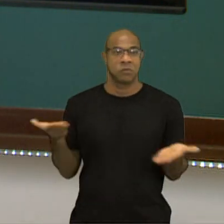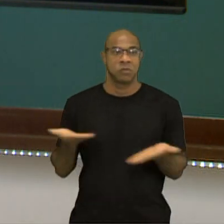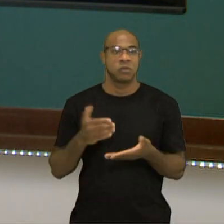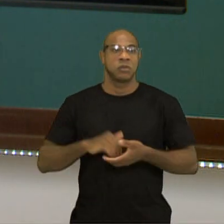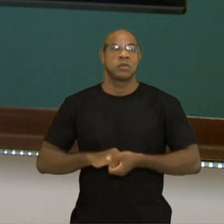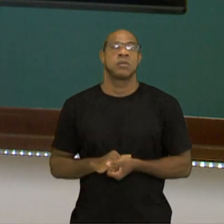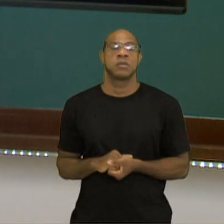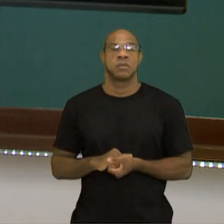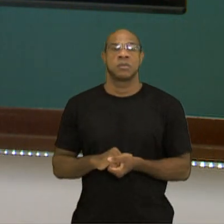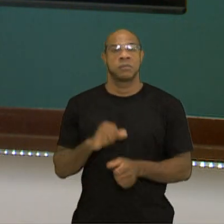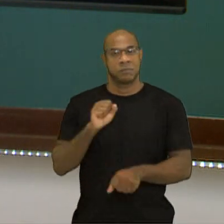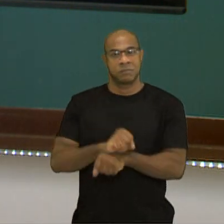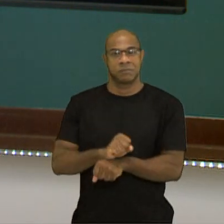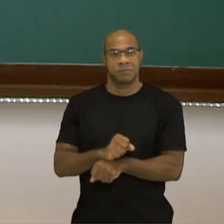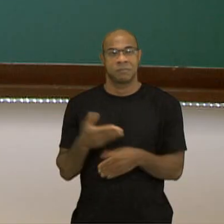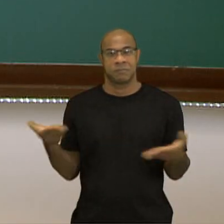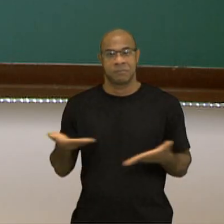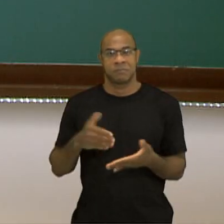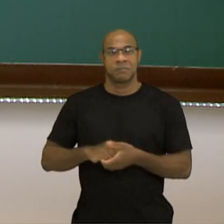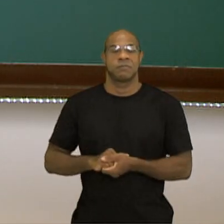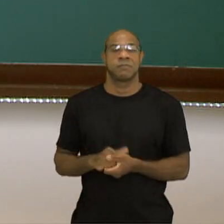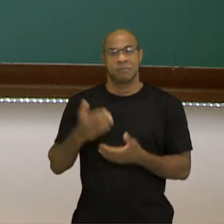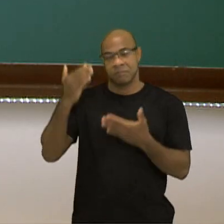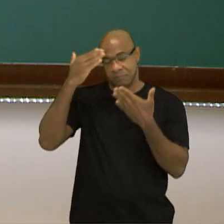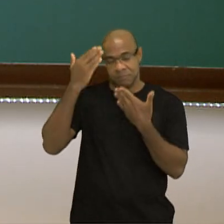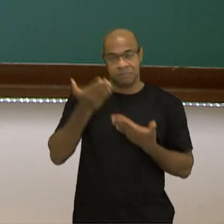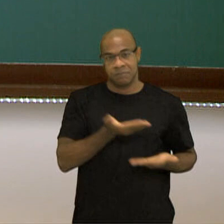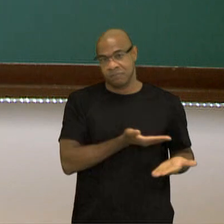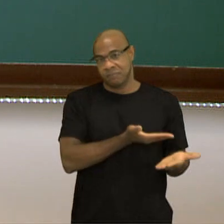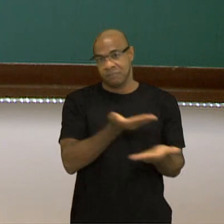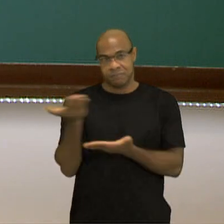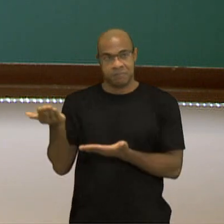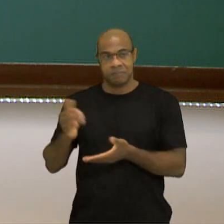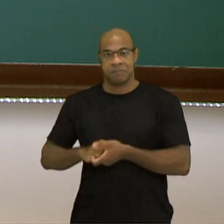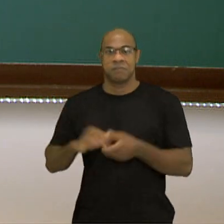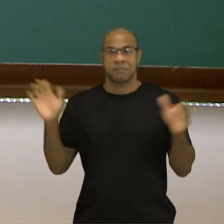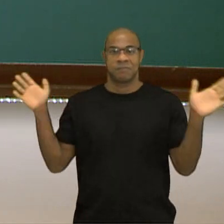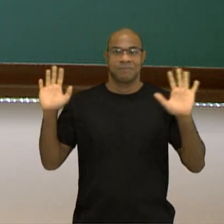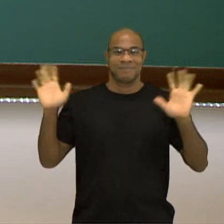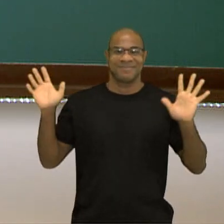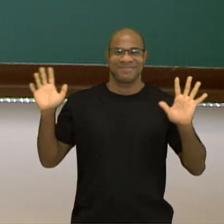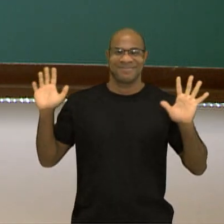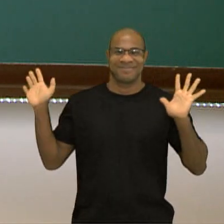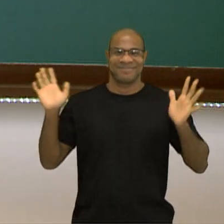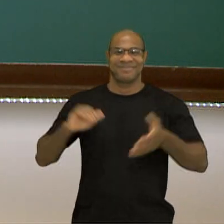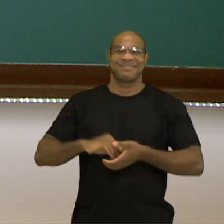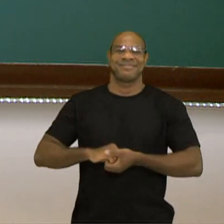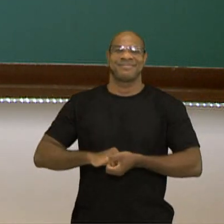e eu paro por aqui. Thank you very much for your patience. Bye bye.